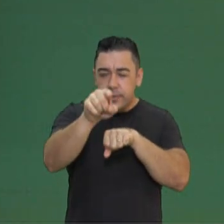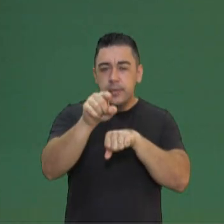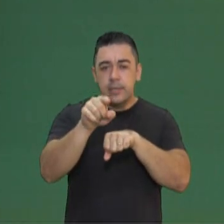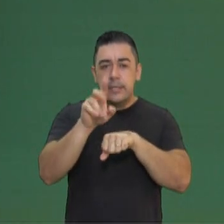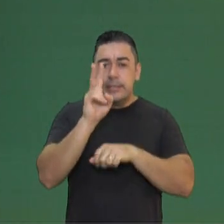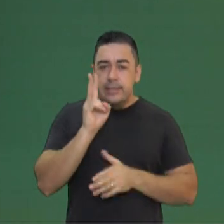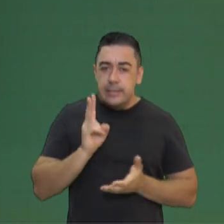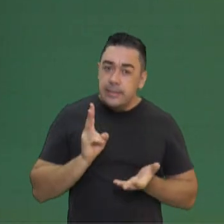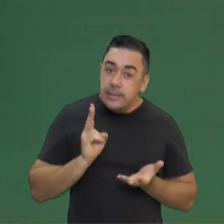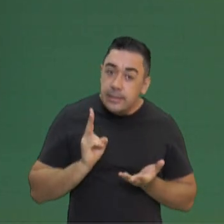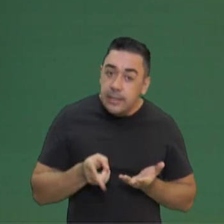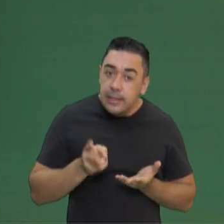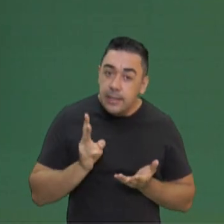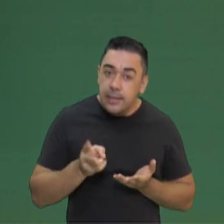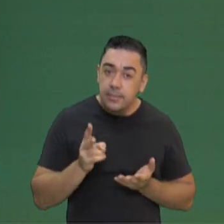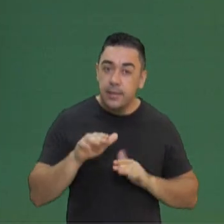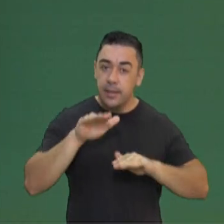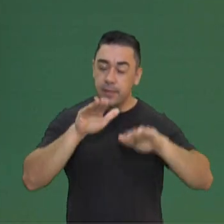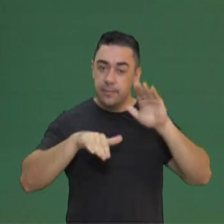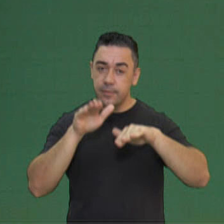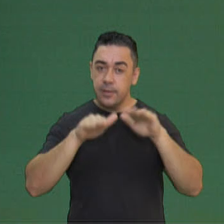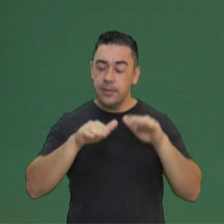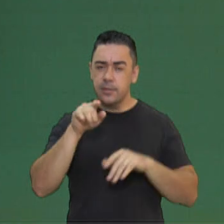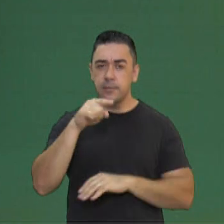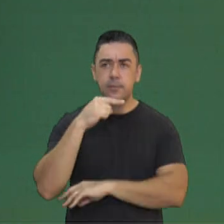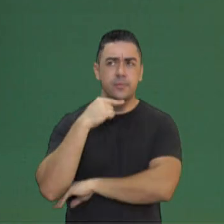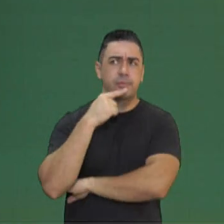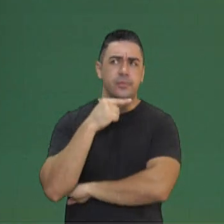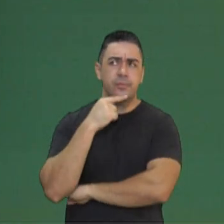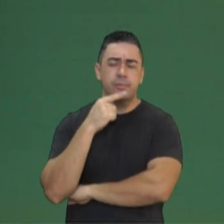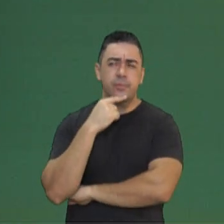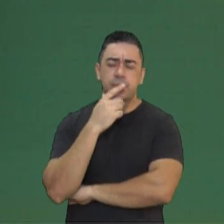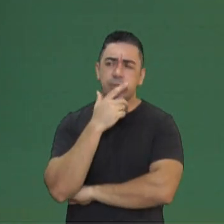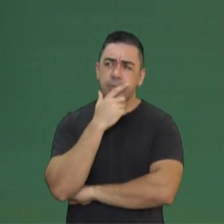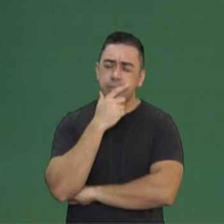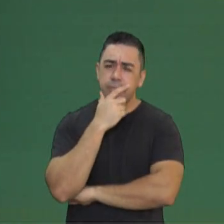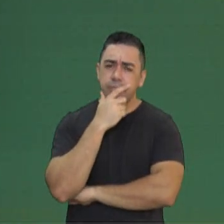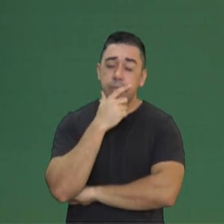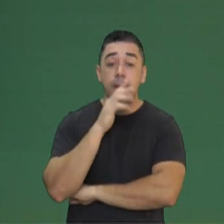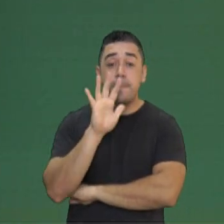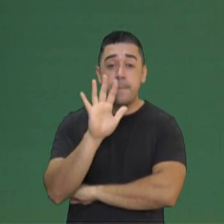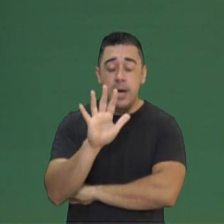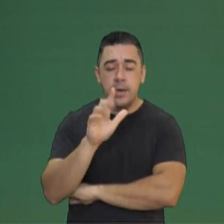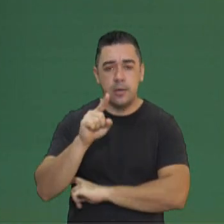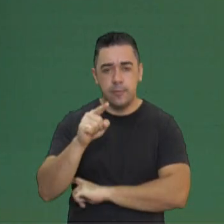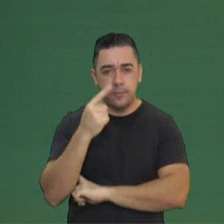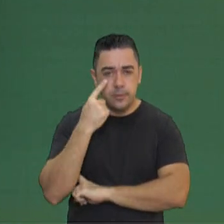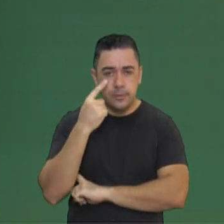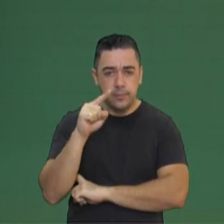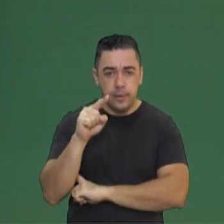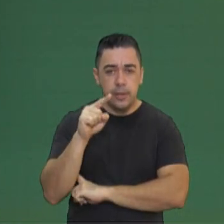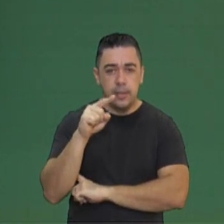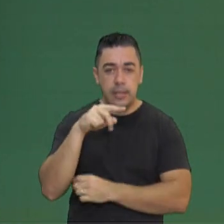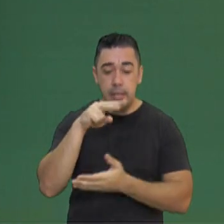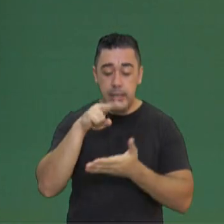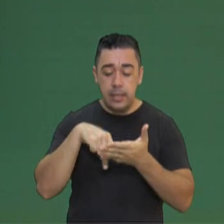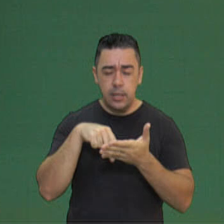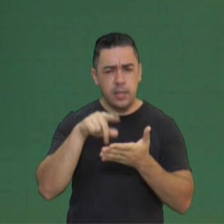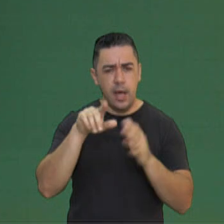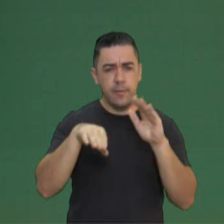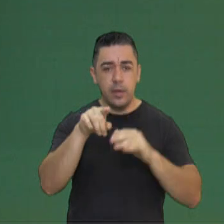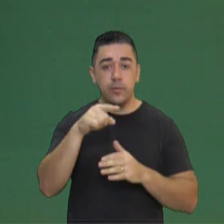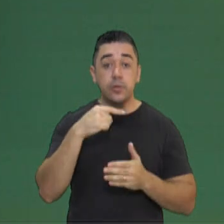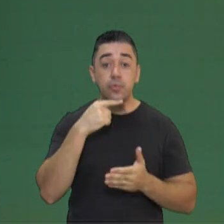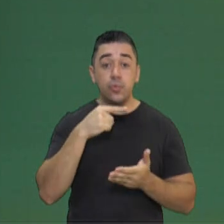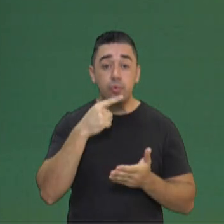usarem sempre. Às vezes, você está na dúvida num exercício. Porém, mesmo que você esteja